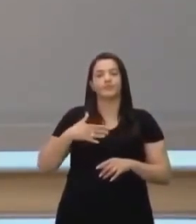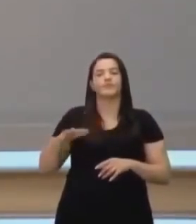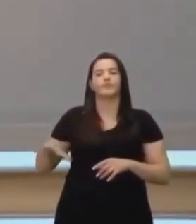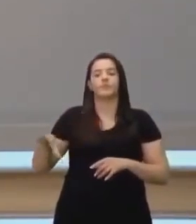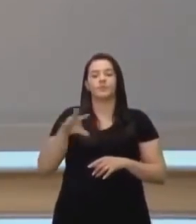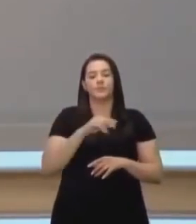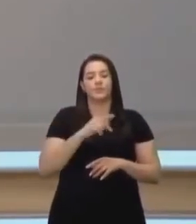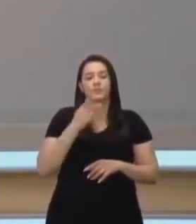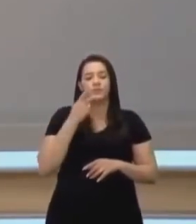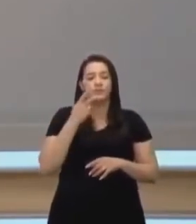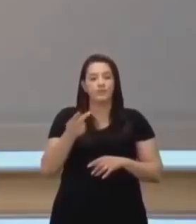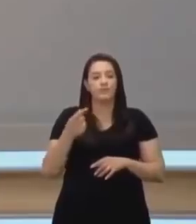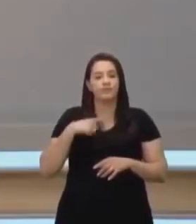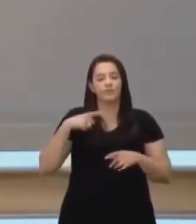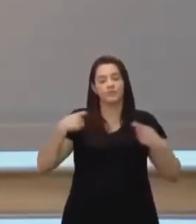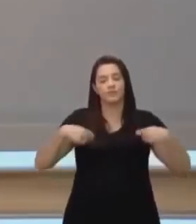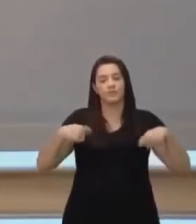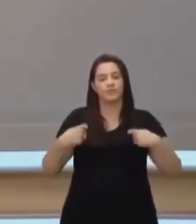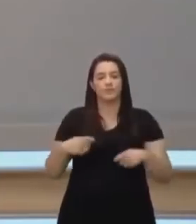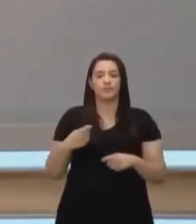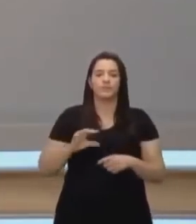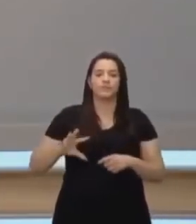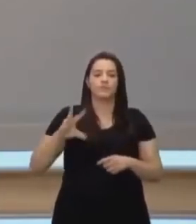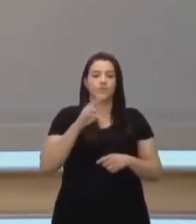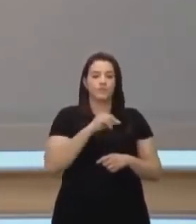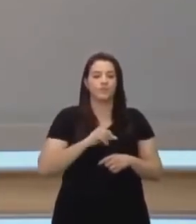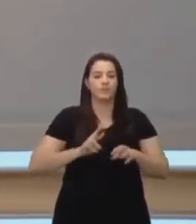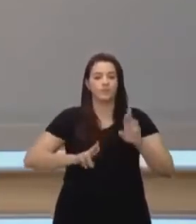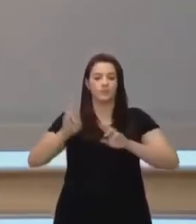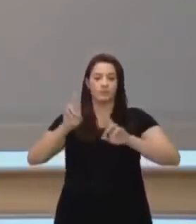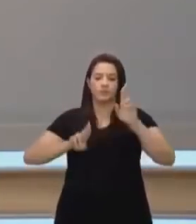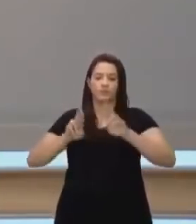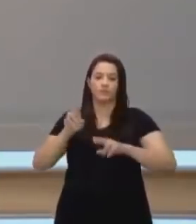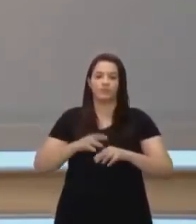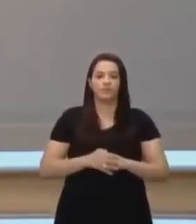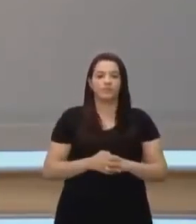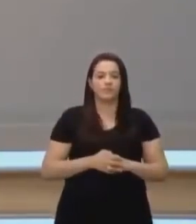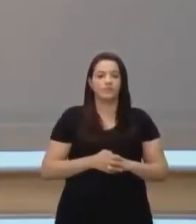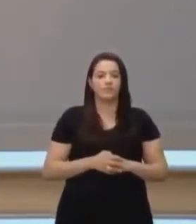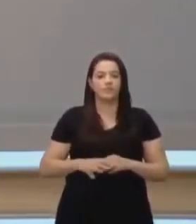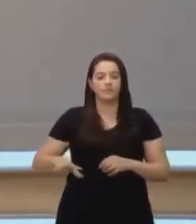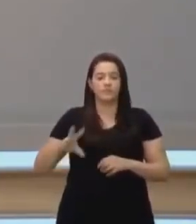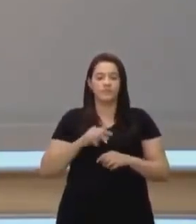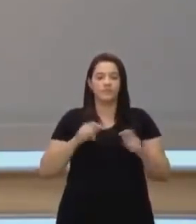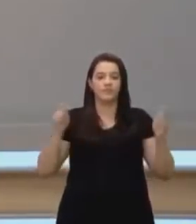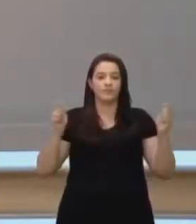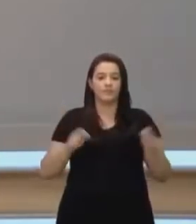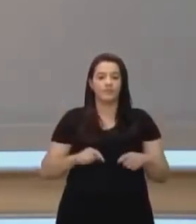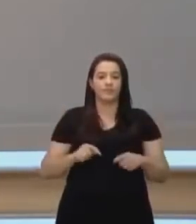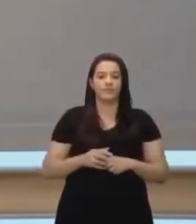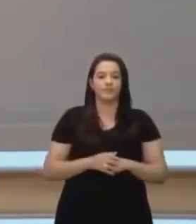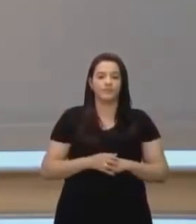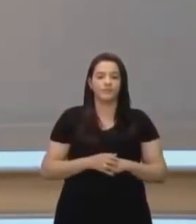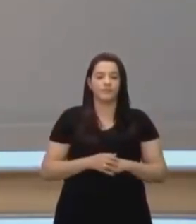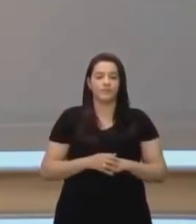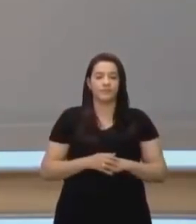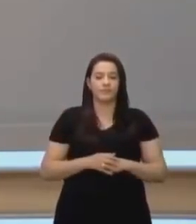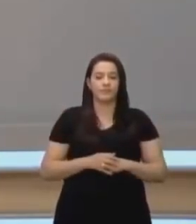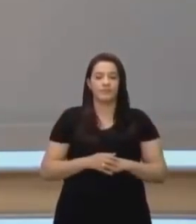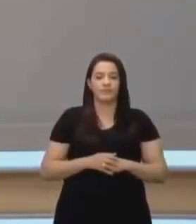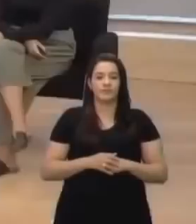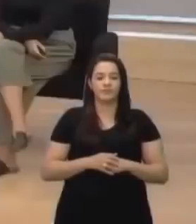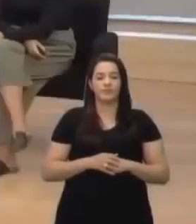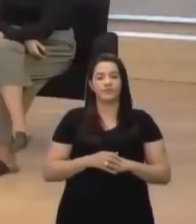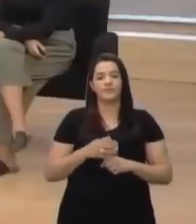porque toda fala hoje a gente tem que usar dela como um ato de representatividade também. Tá bom? Muito obrigada. É isso